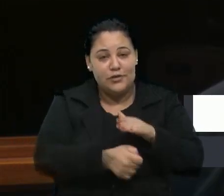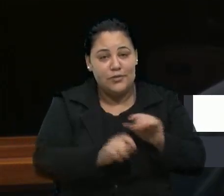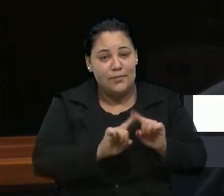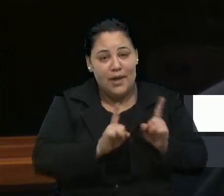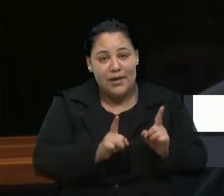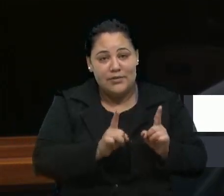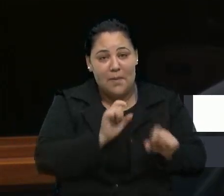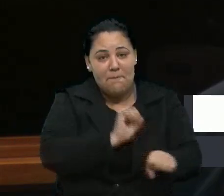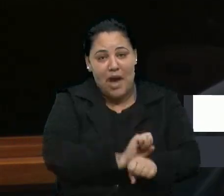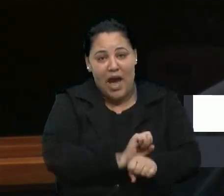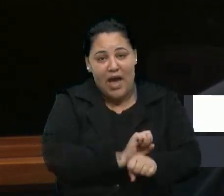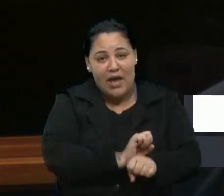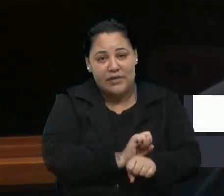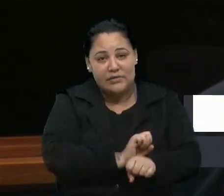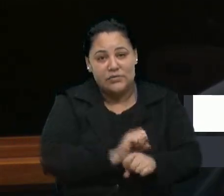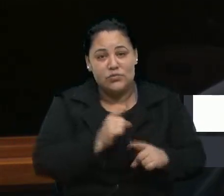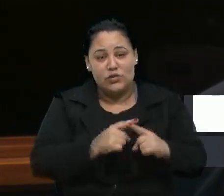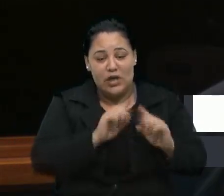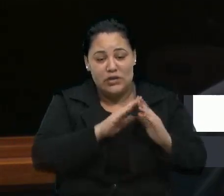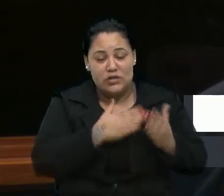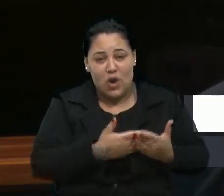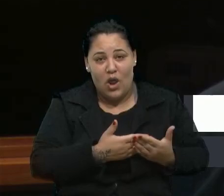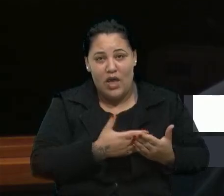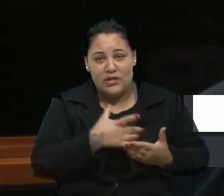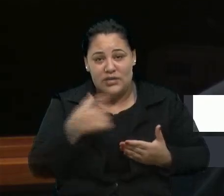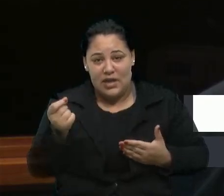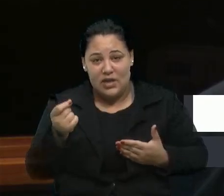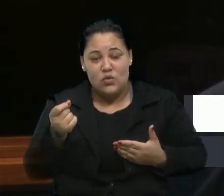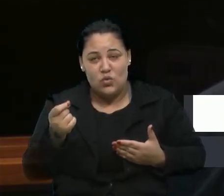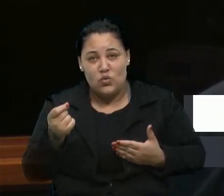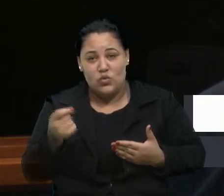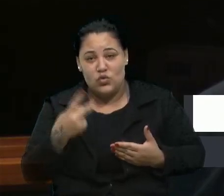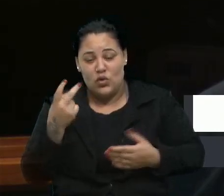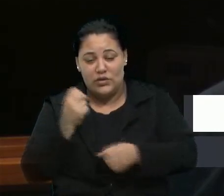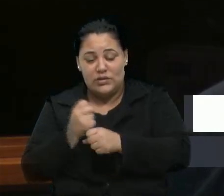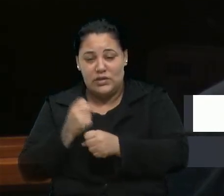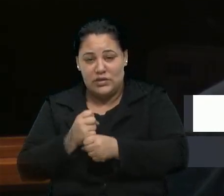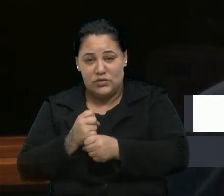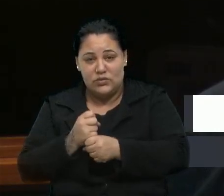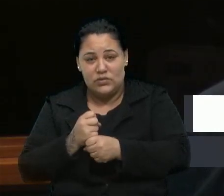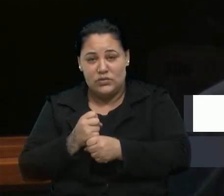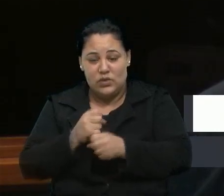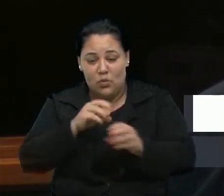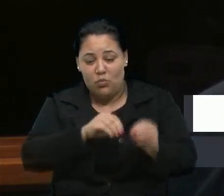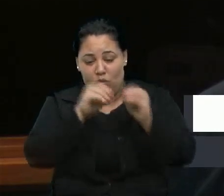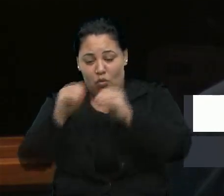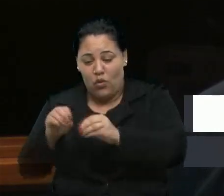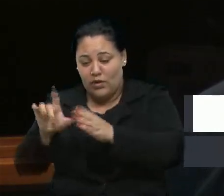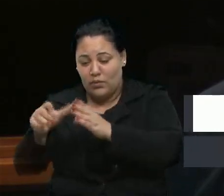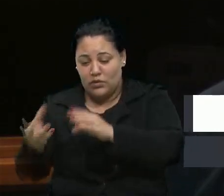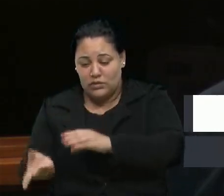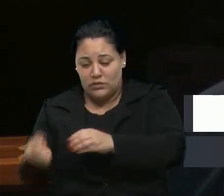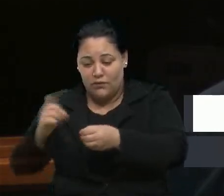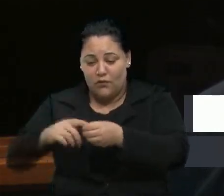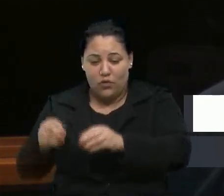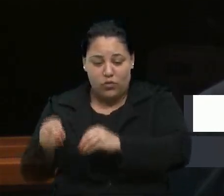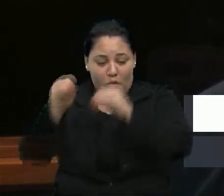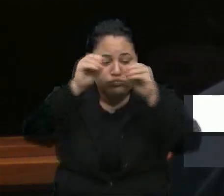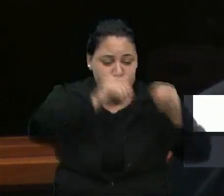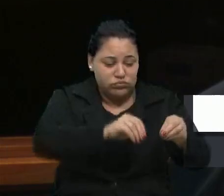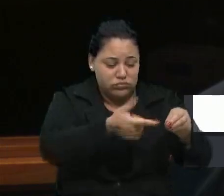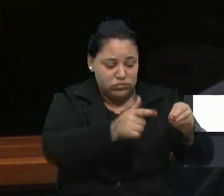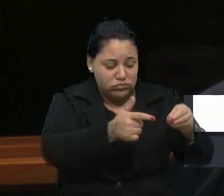embargada. Quando aquela escola saiu e ficou 2 anos fora, quando retornou, não teve aquela obra que ia